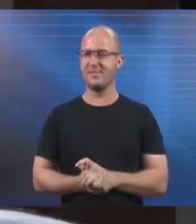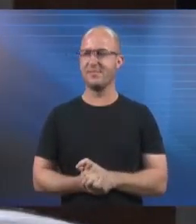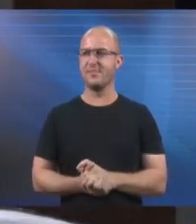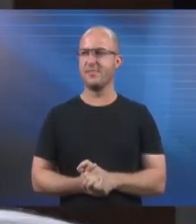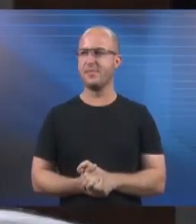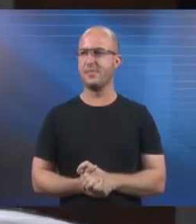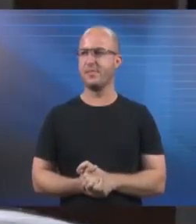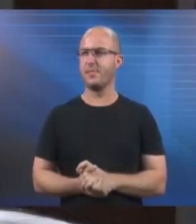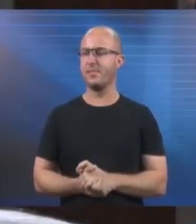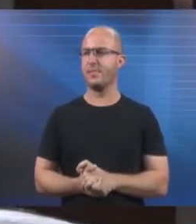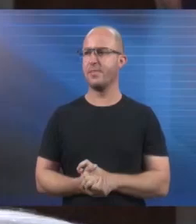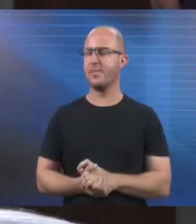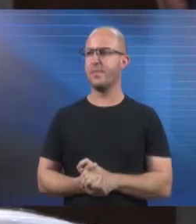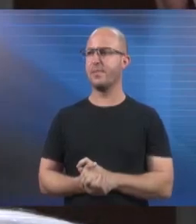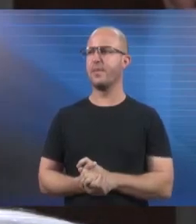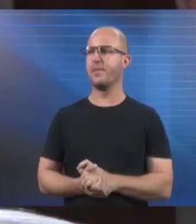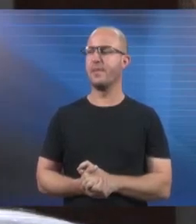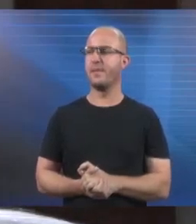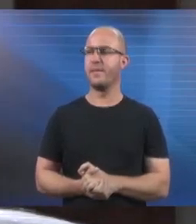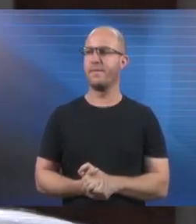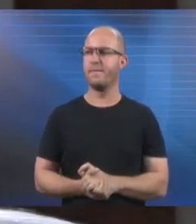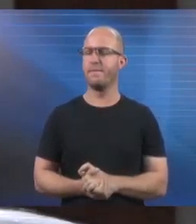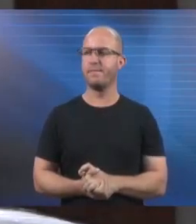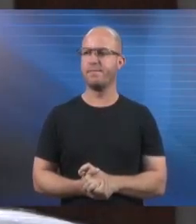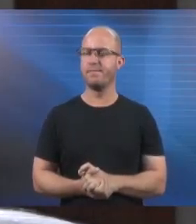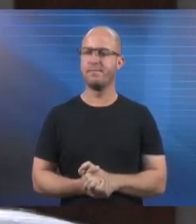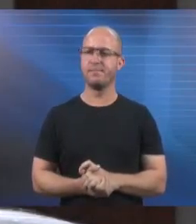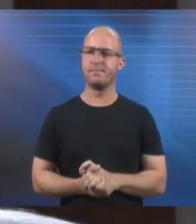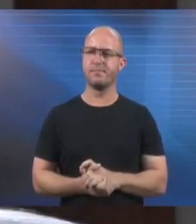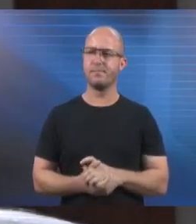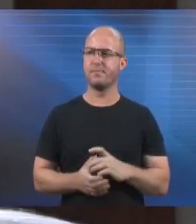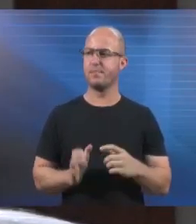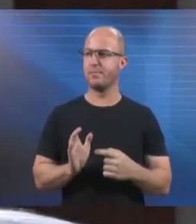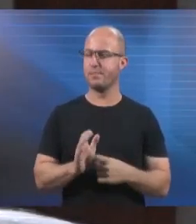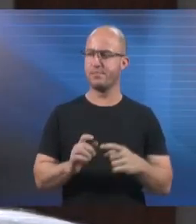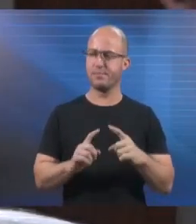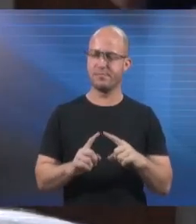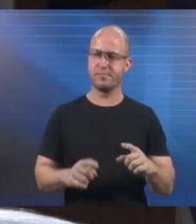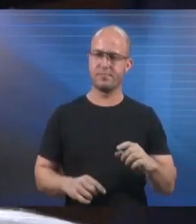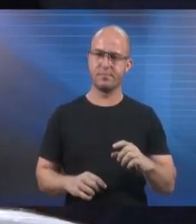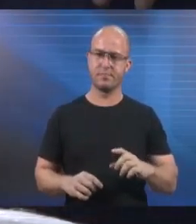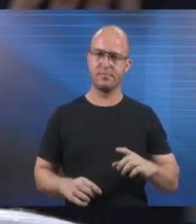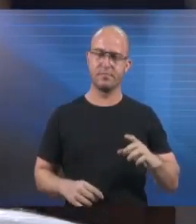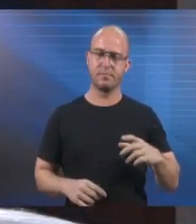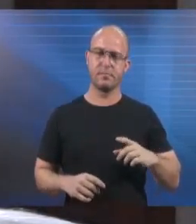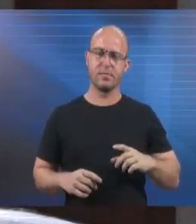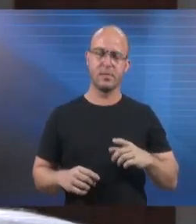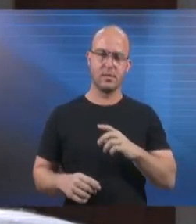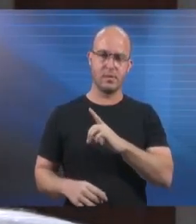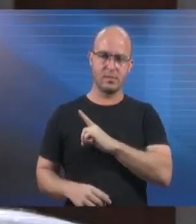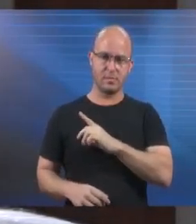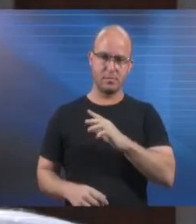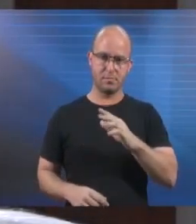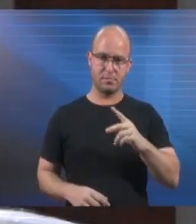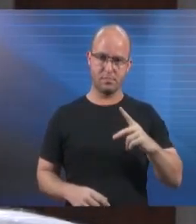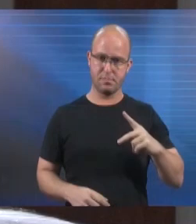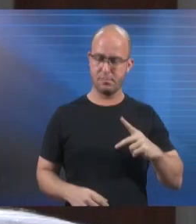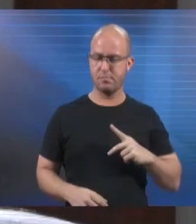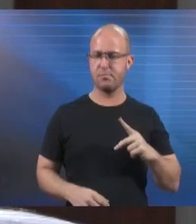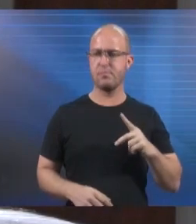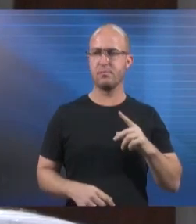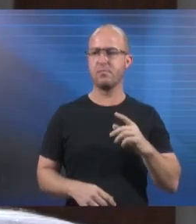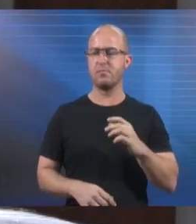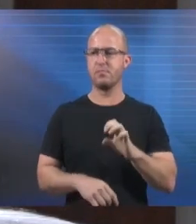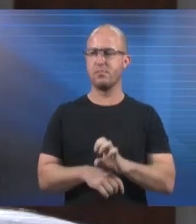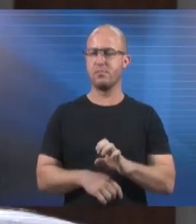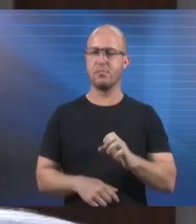programando qu vai ap vamos aqui apresentando as matérias iniciativa da Defensoria Pública do Estado projeto